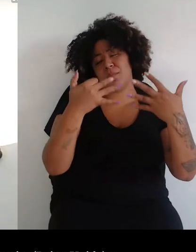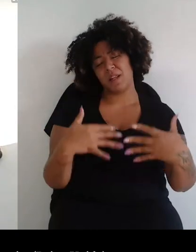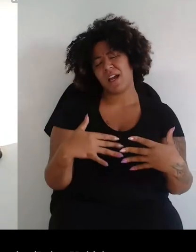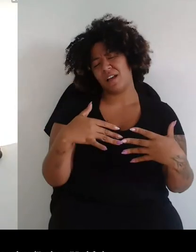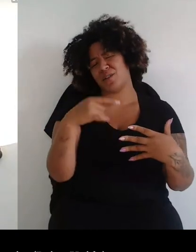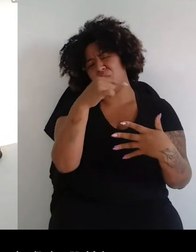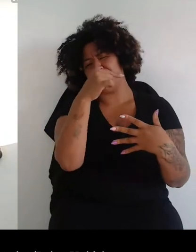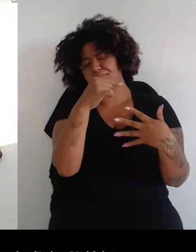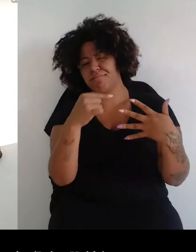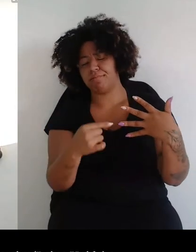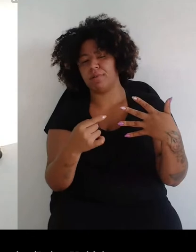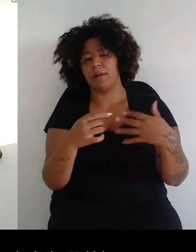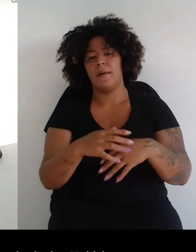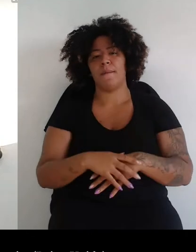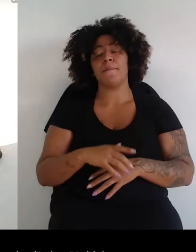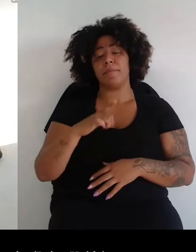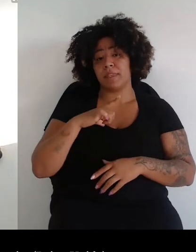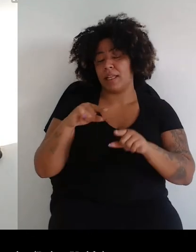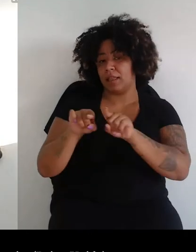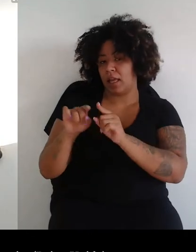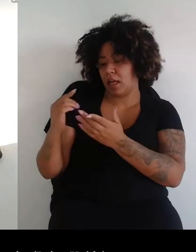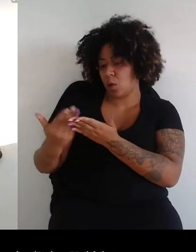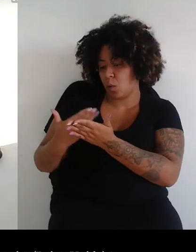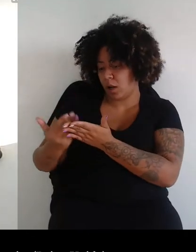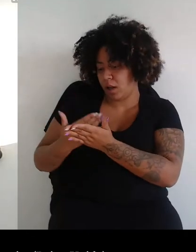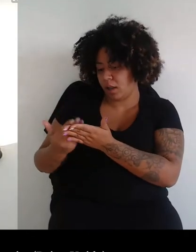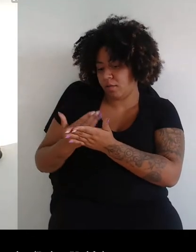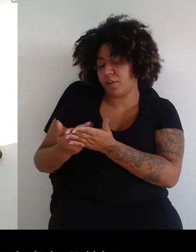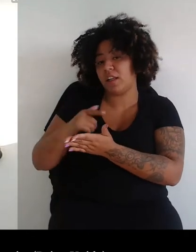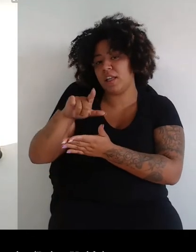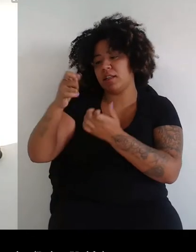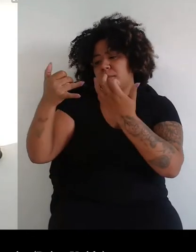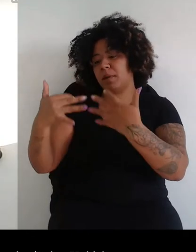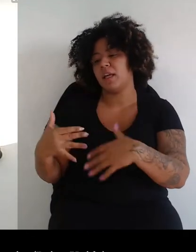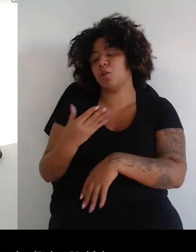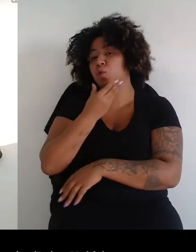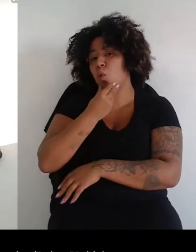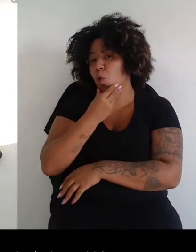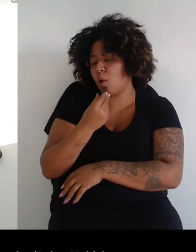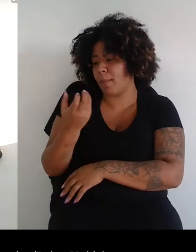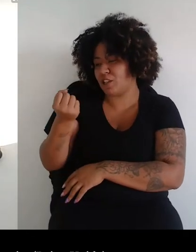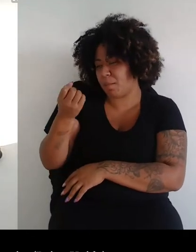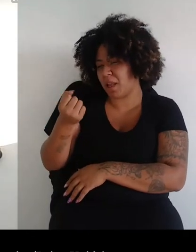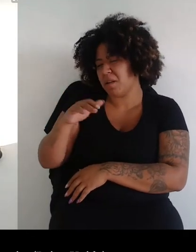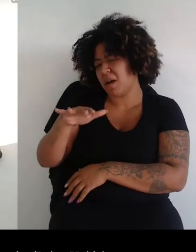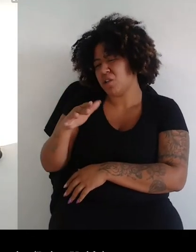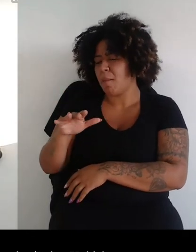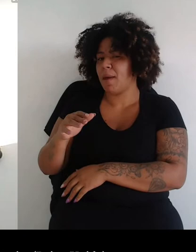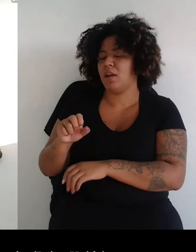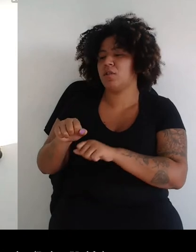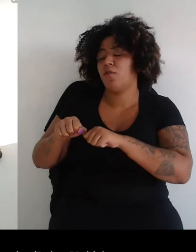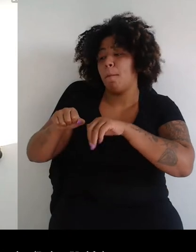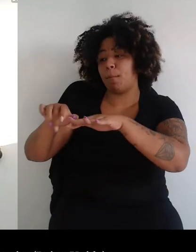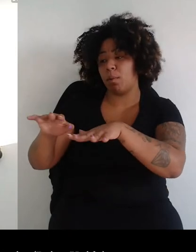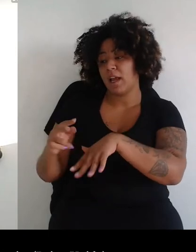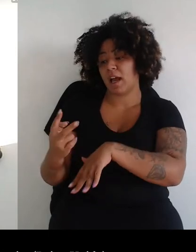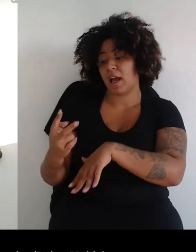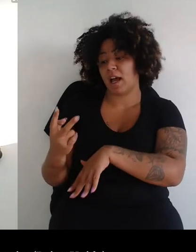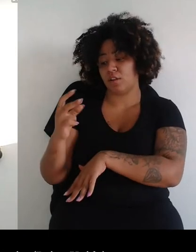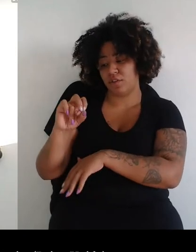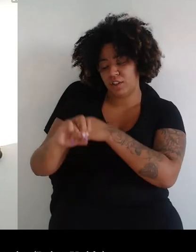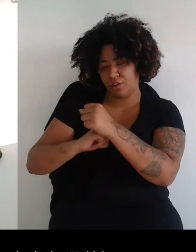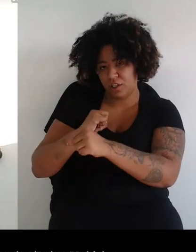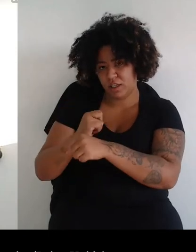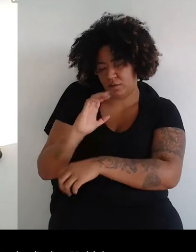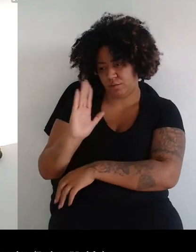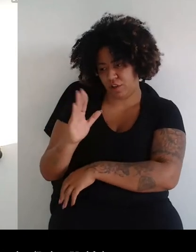falar tem um livro chamado Man in Black Homens de Preto é um livro que tem já 20 anos esse livro se fala sobre